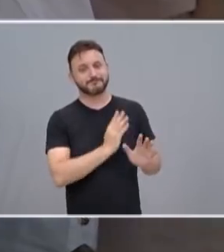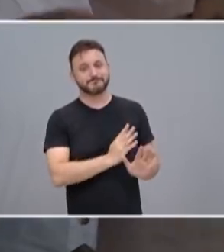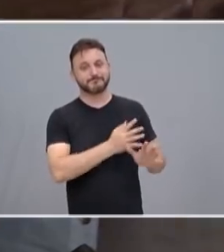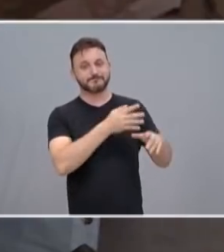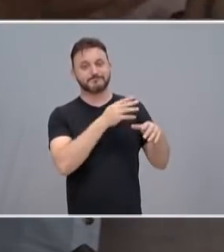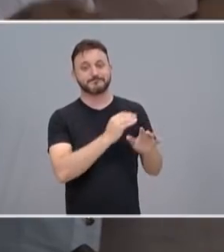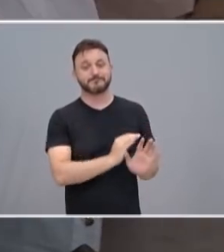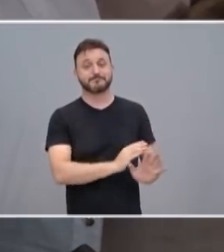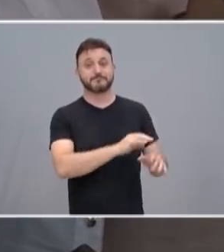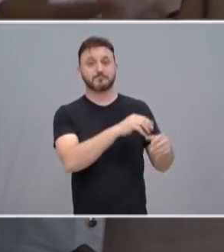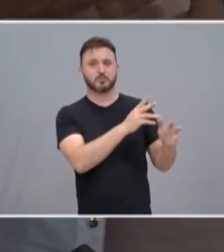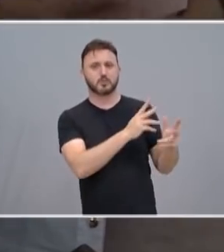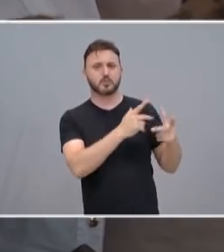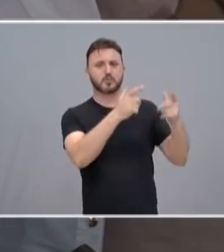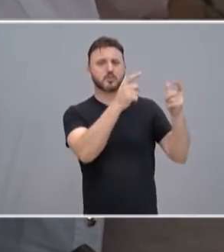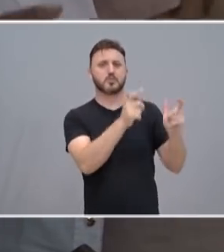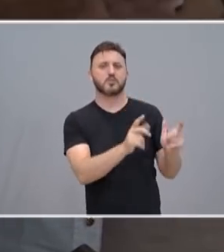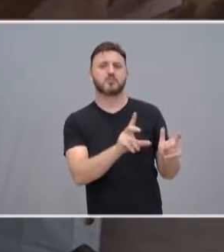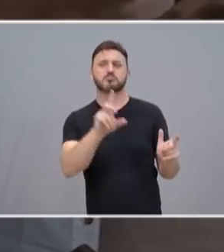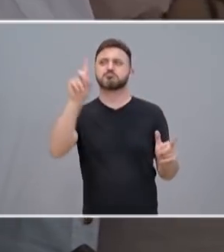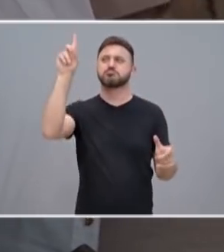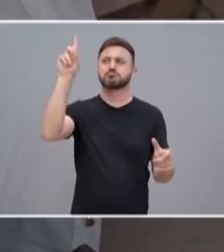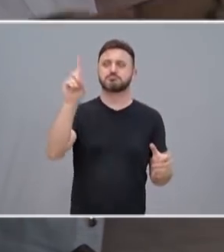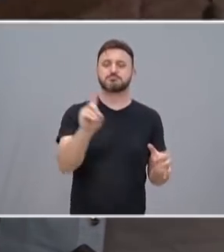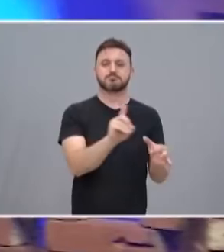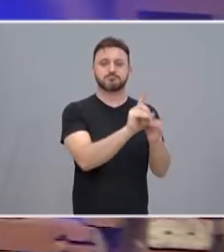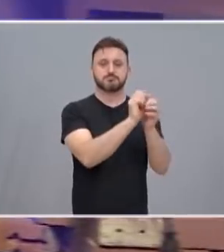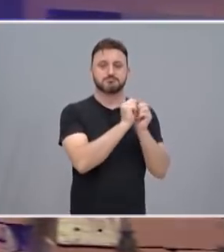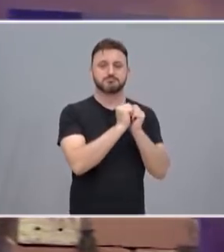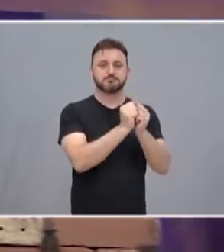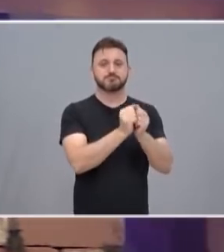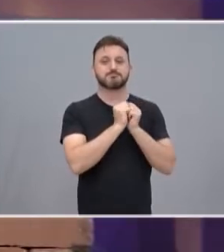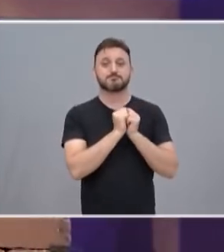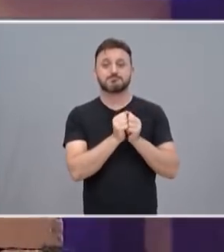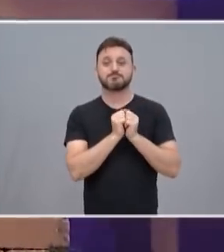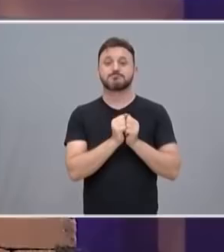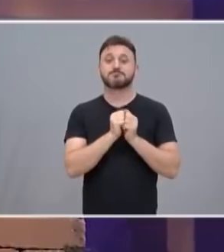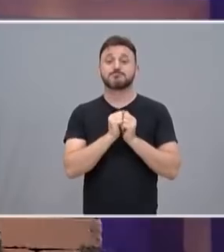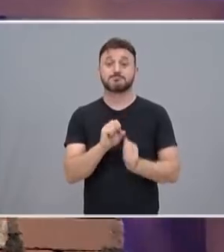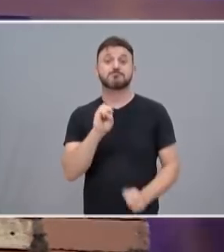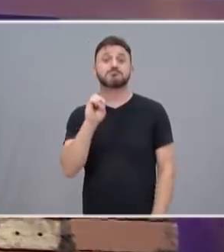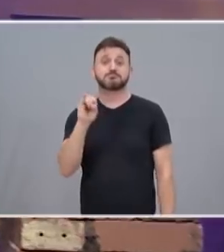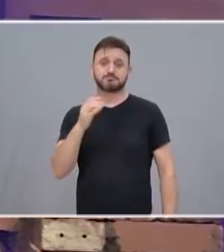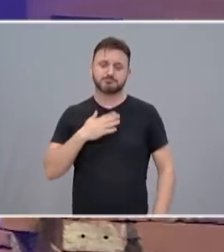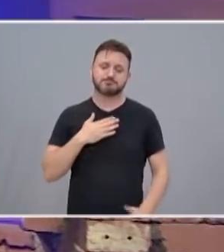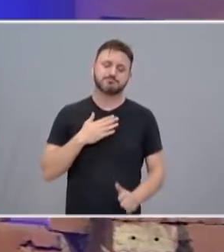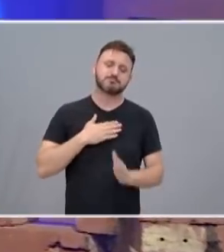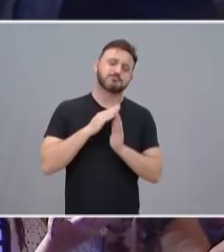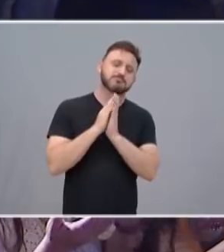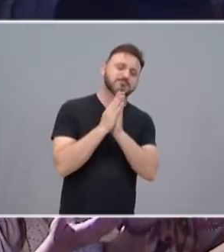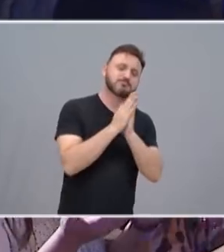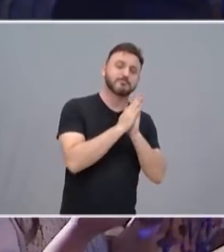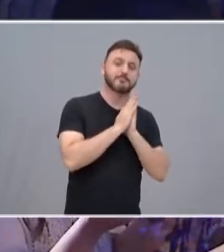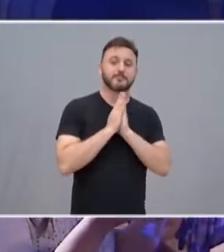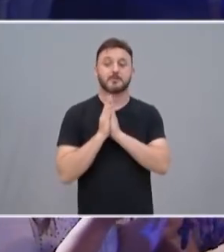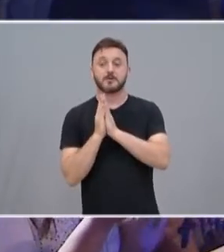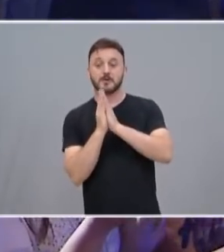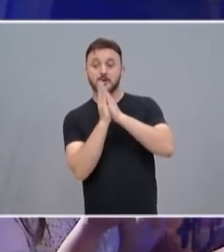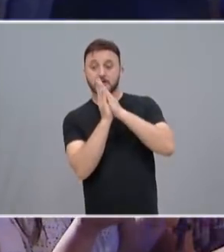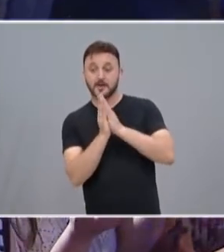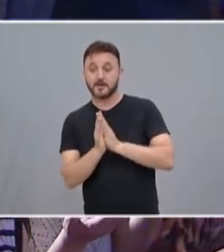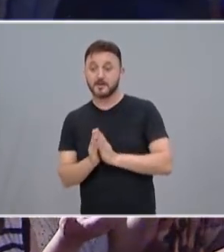uma terra prometida. Eu sei que se eu rezar, eu sei que se eu